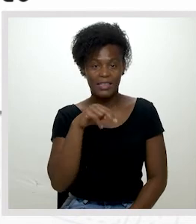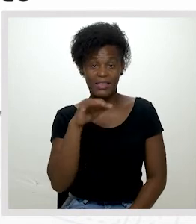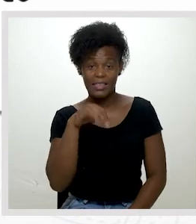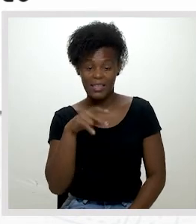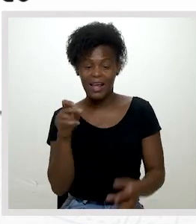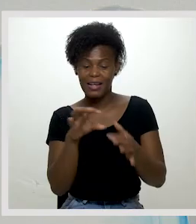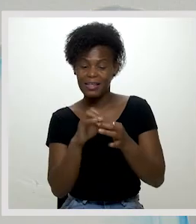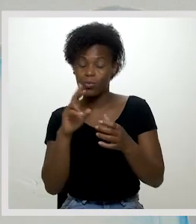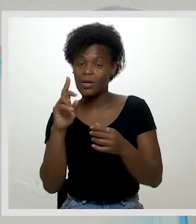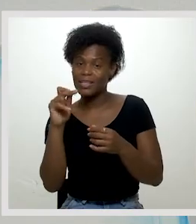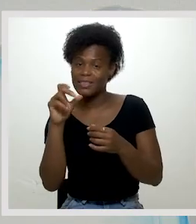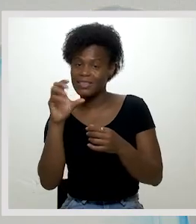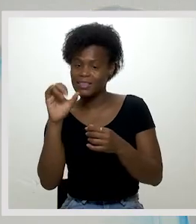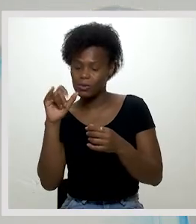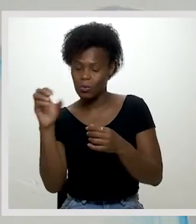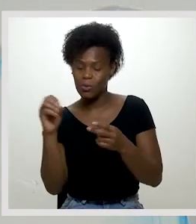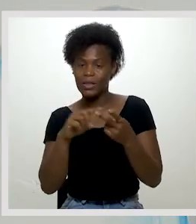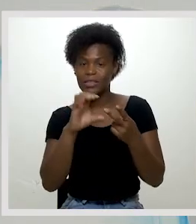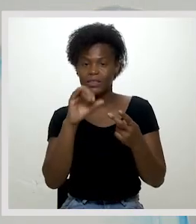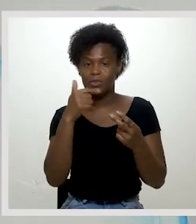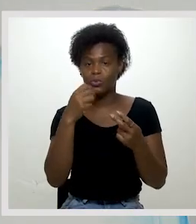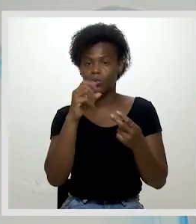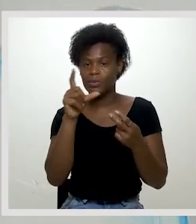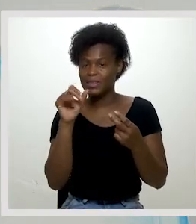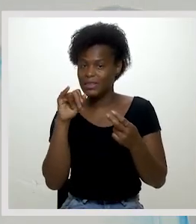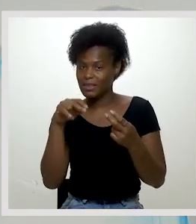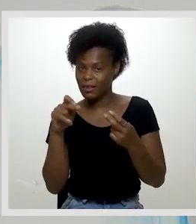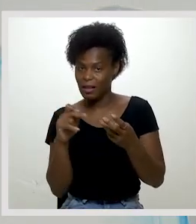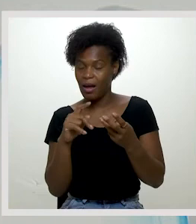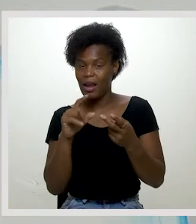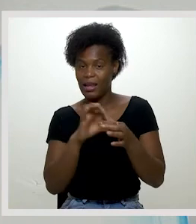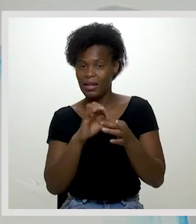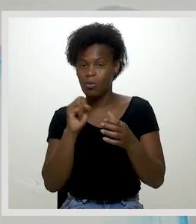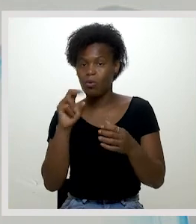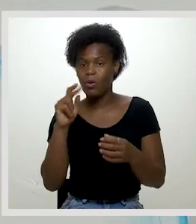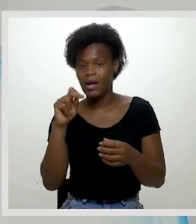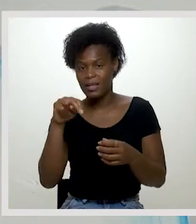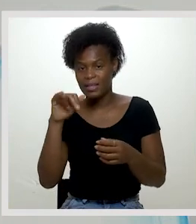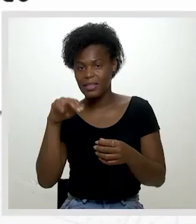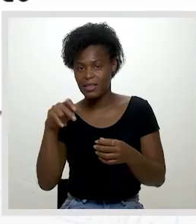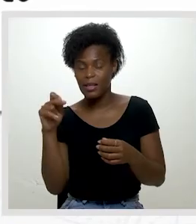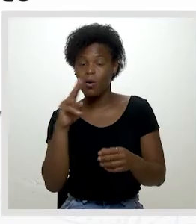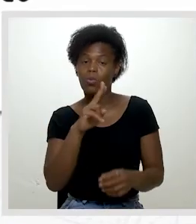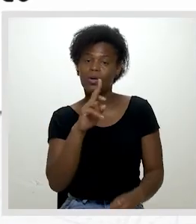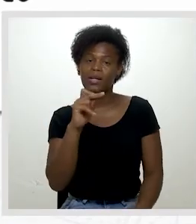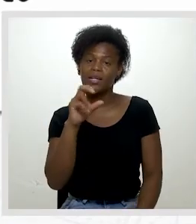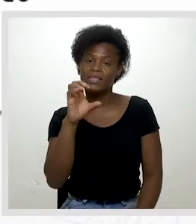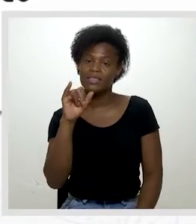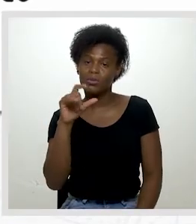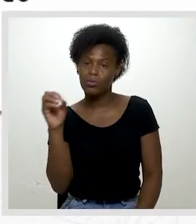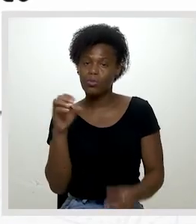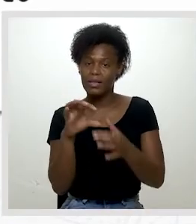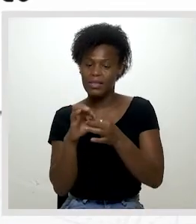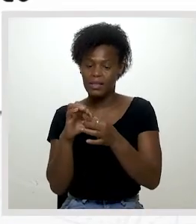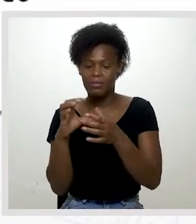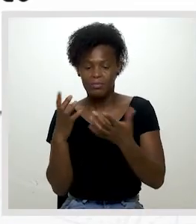é? A citosina liga-se com a guanina e o racilo, nesse caso, liga-se com a adenina. Não